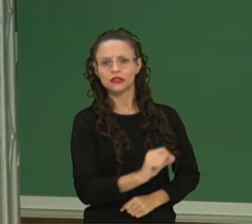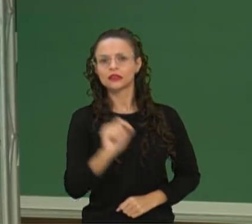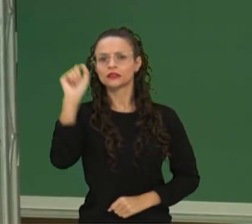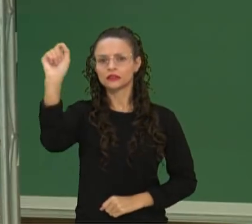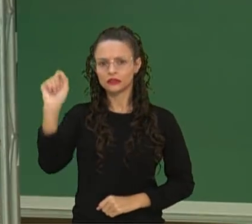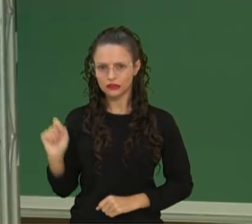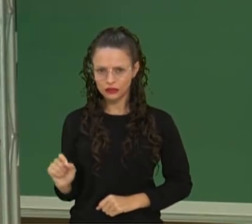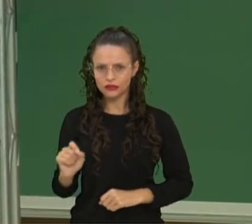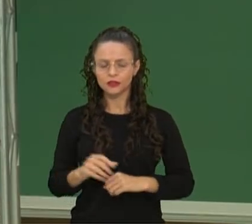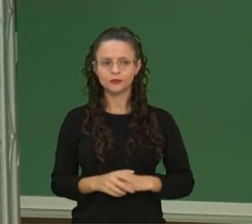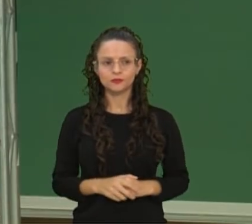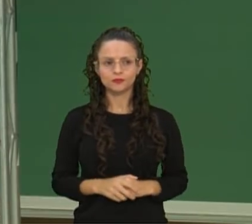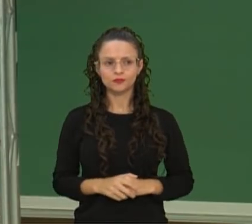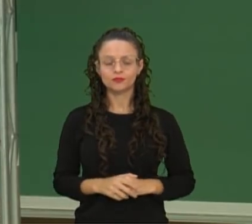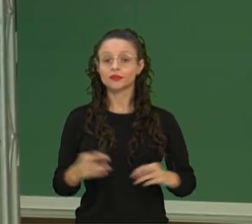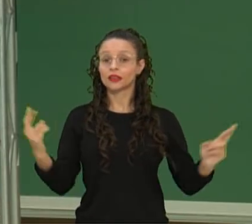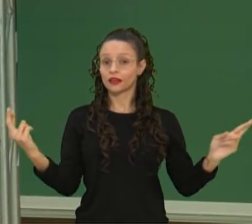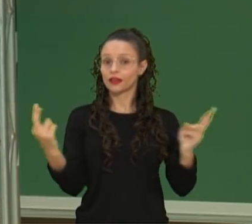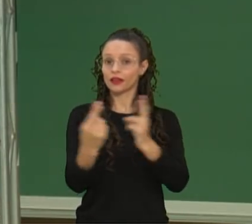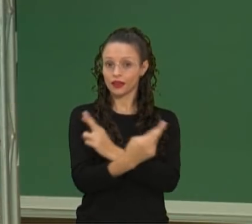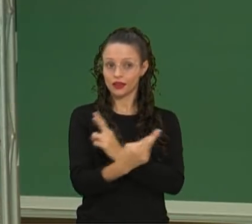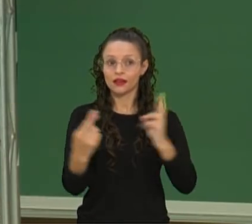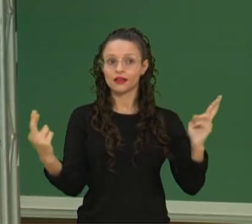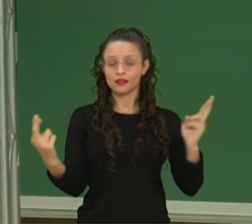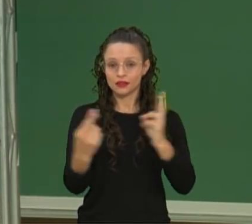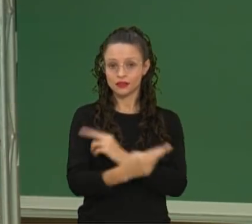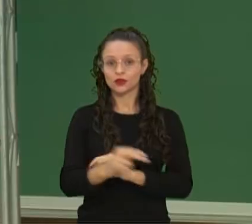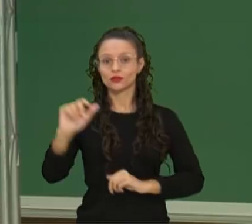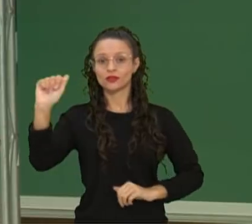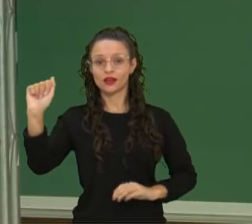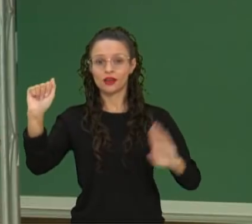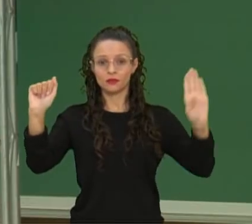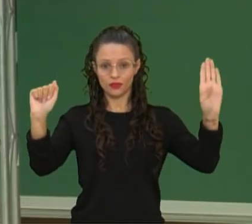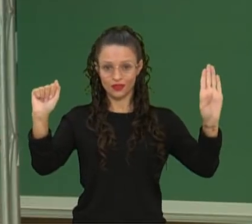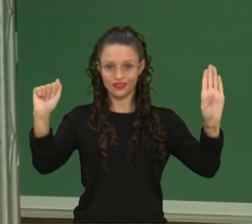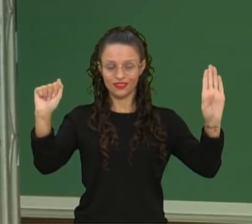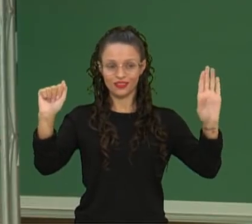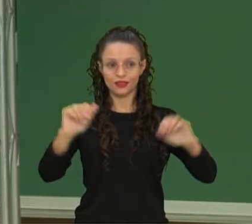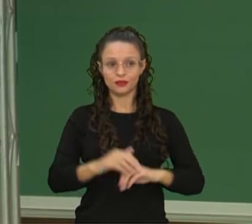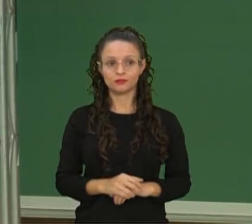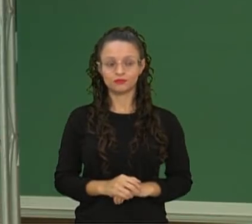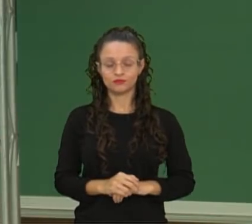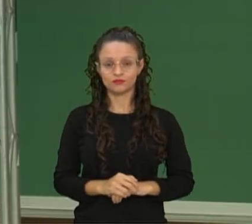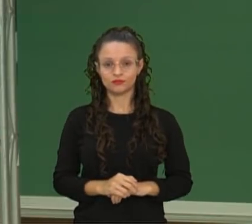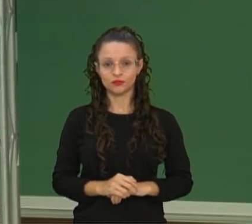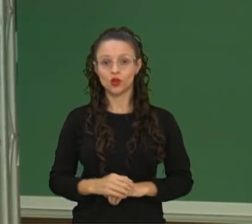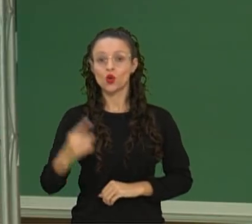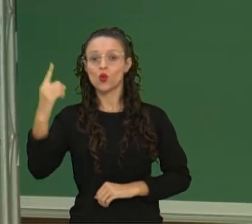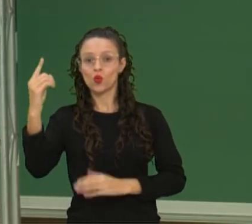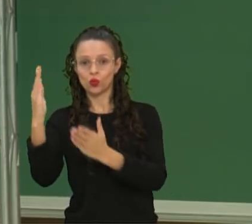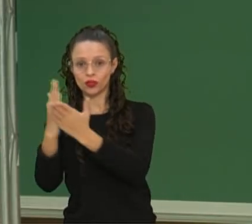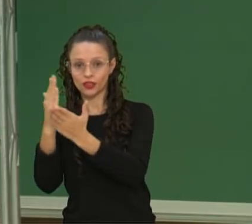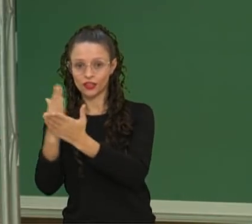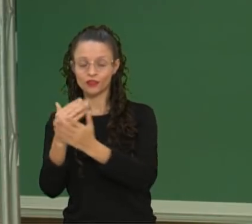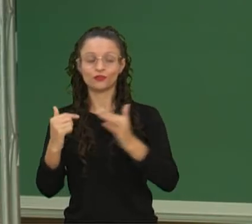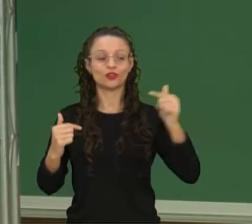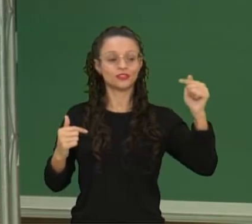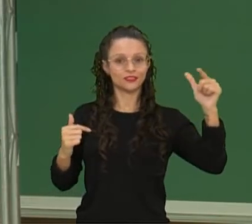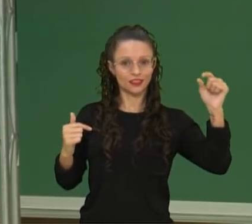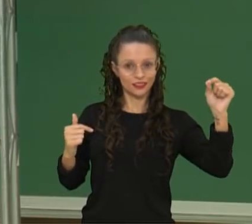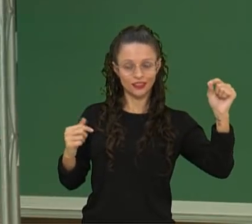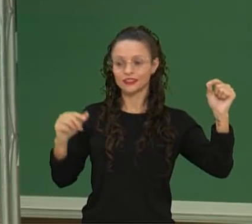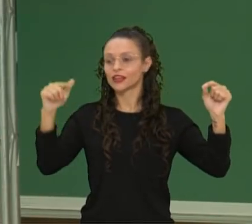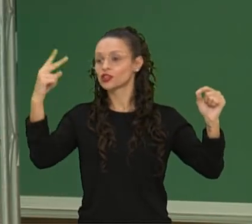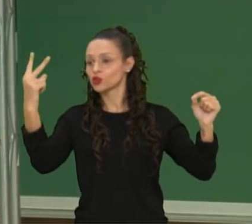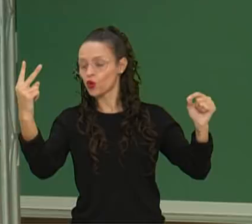conjunto aqui. E aí eu tenho uma relação, que é do exemplo anterior. Um livro, R$70. 2 livros,